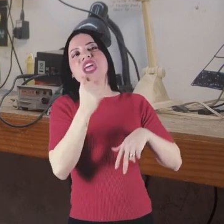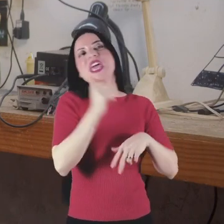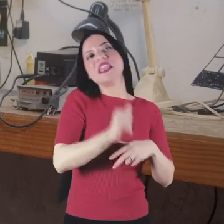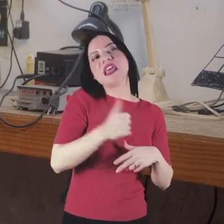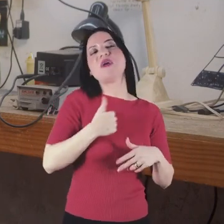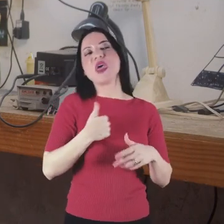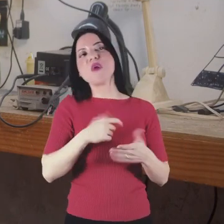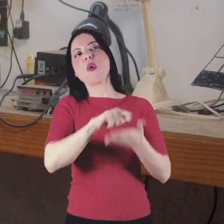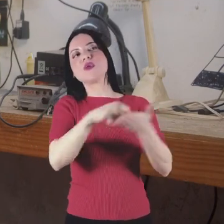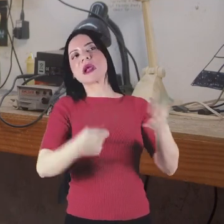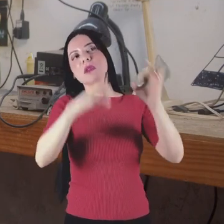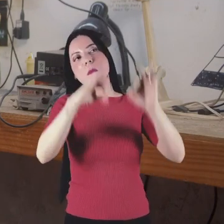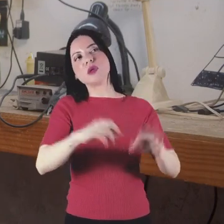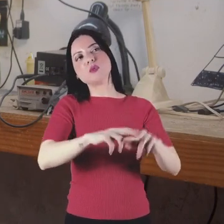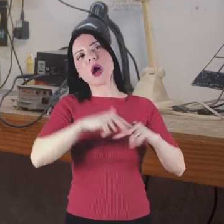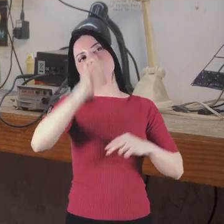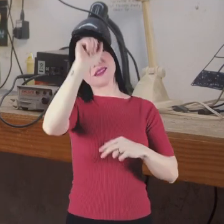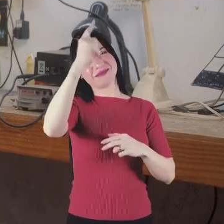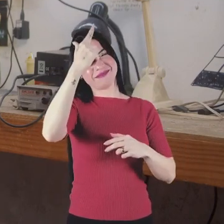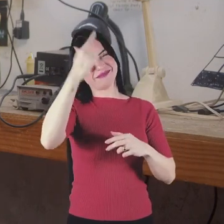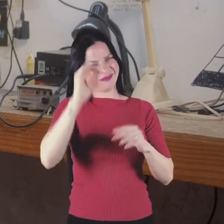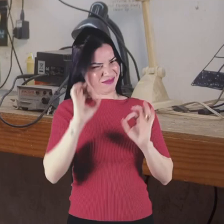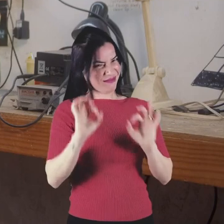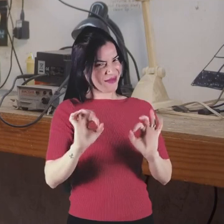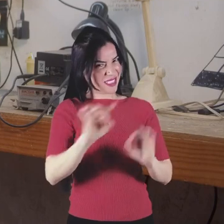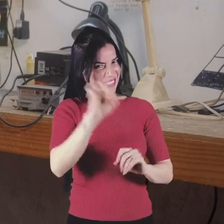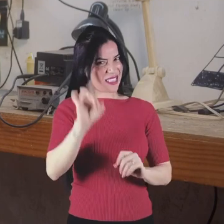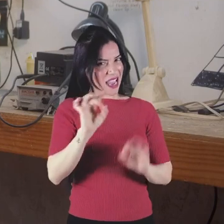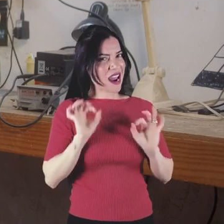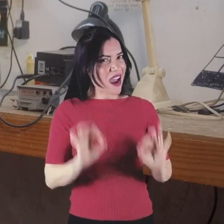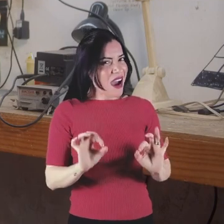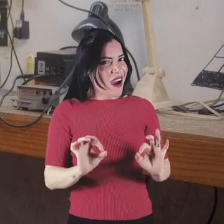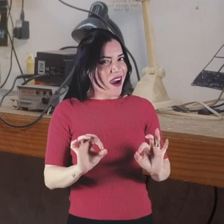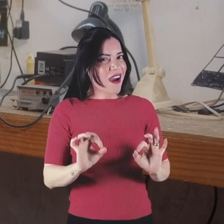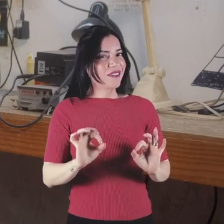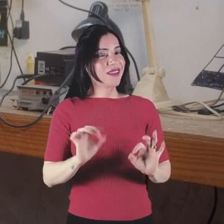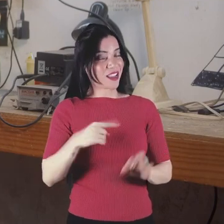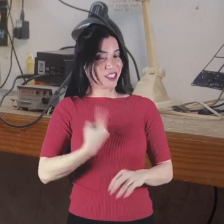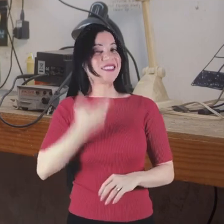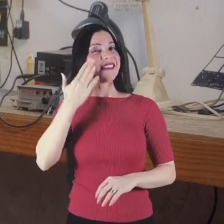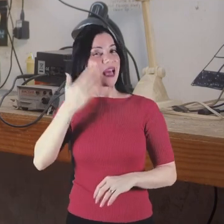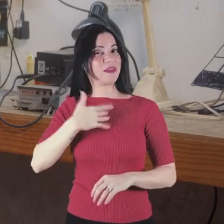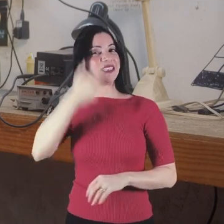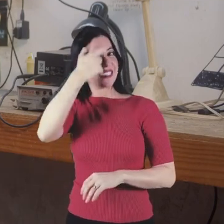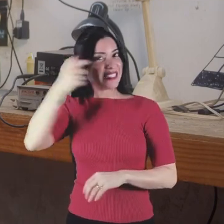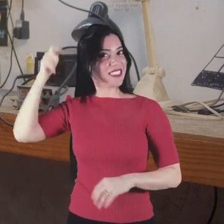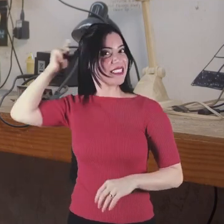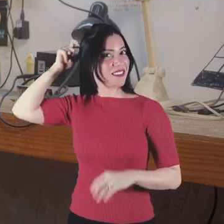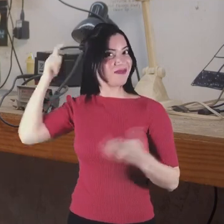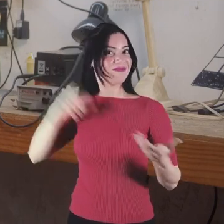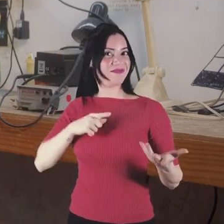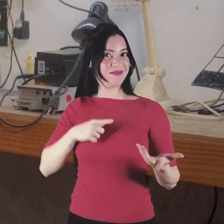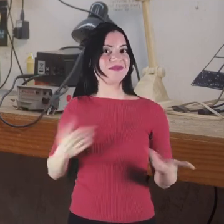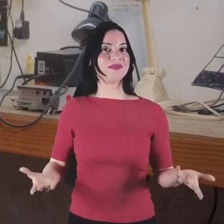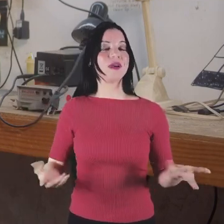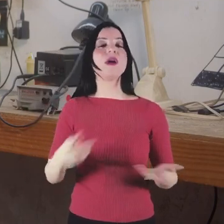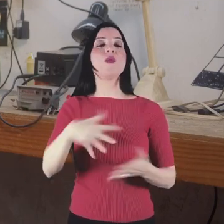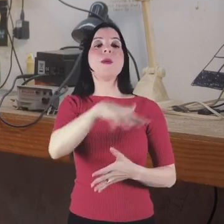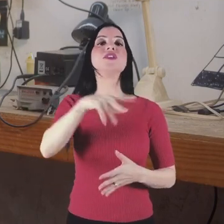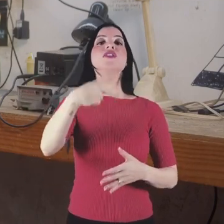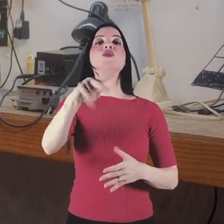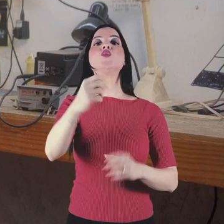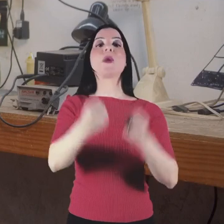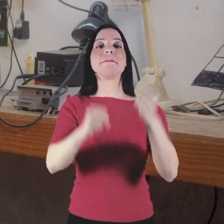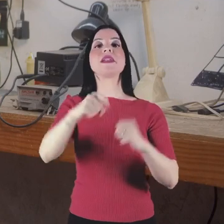talento, né? Será mesmo? Como será que essas decisões são tomadas, né? Será que existem vieses? A gente sabe que existem, né? Como é o ambiente da sua